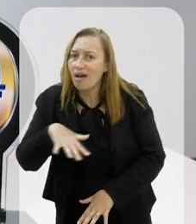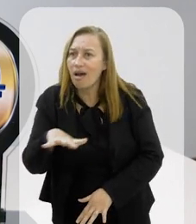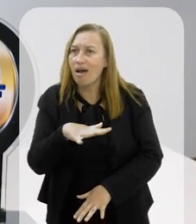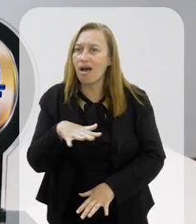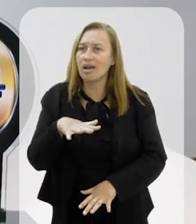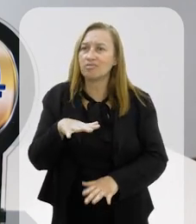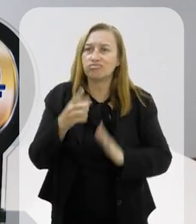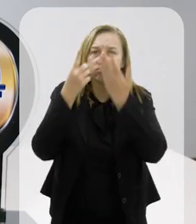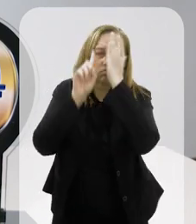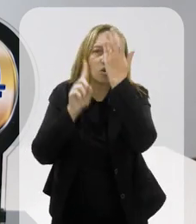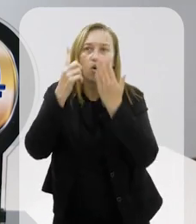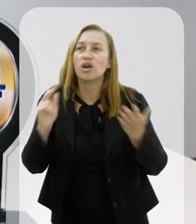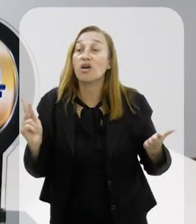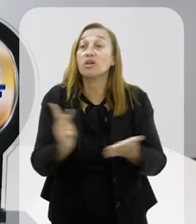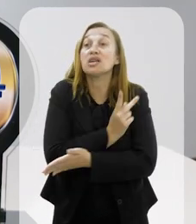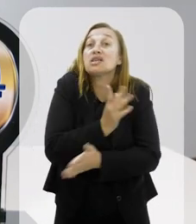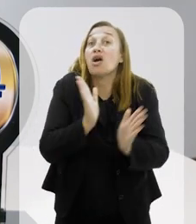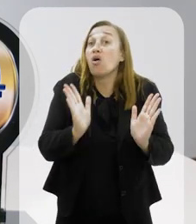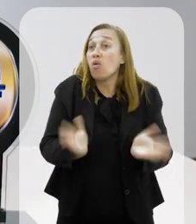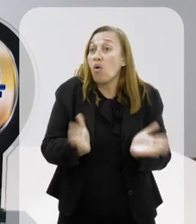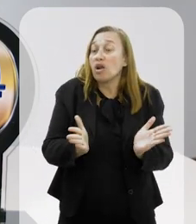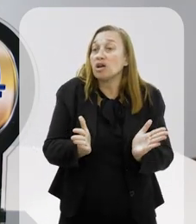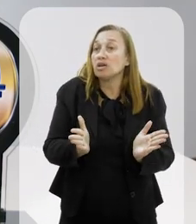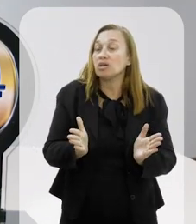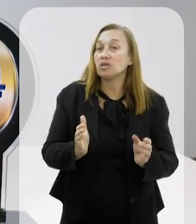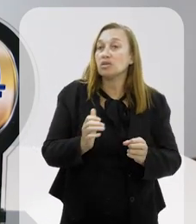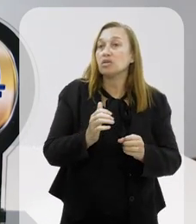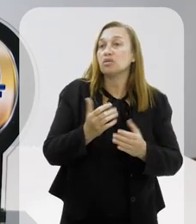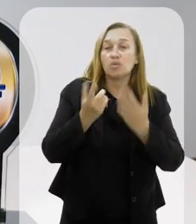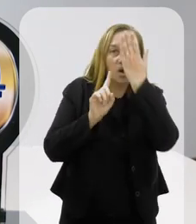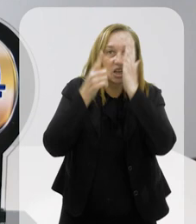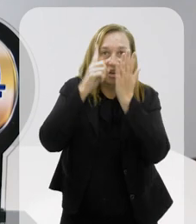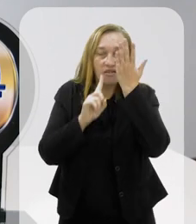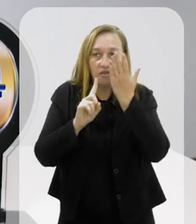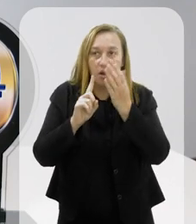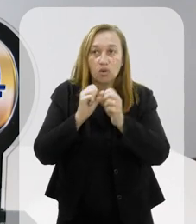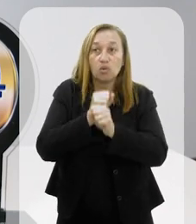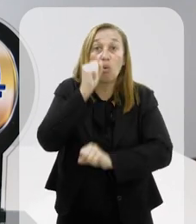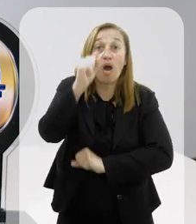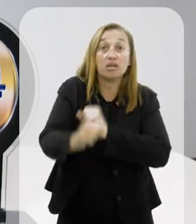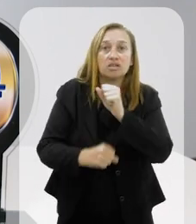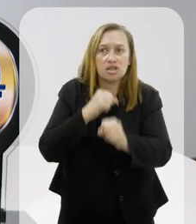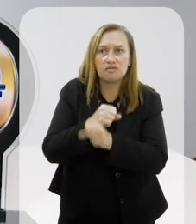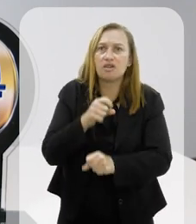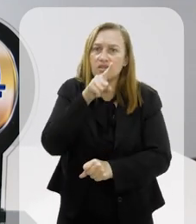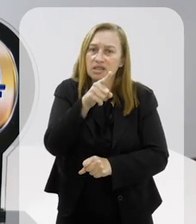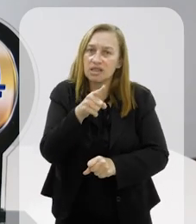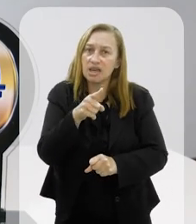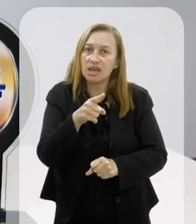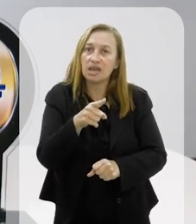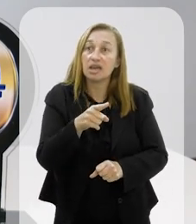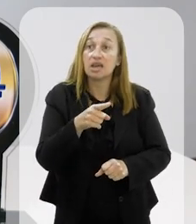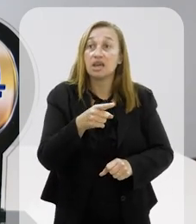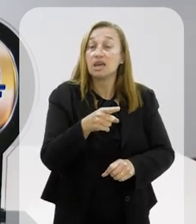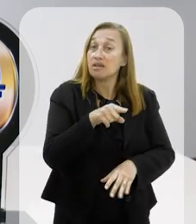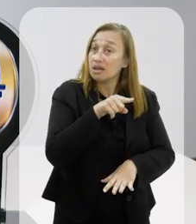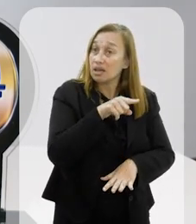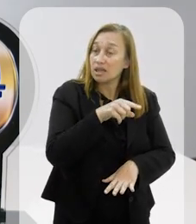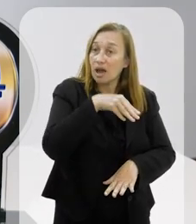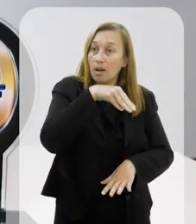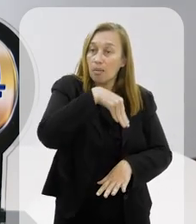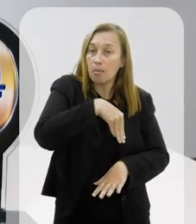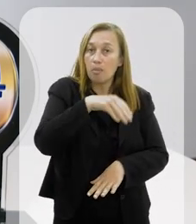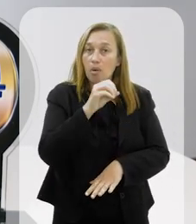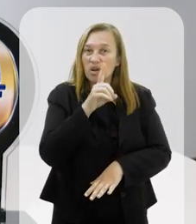carnavalesco o que aconteceu agora no carnaval 2020 25 né próximo carnaval que você estava na Mocidade